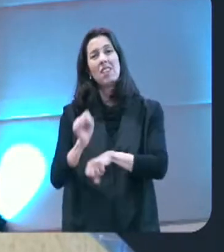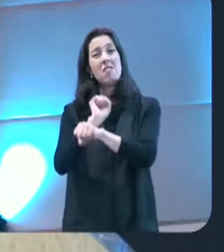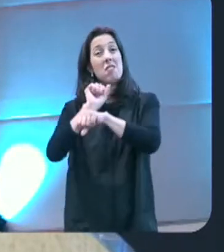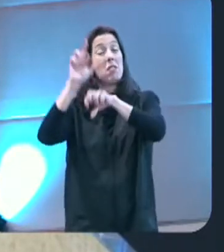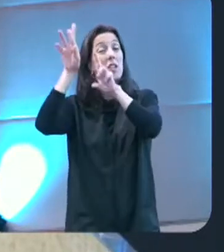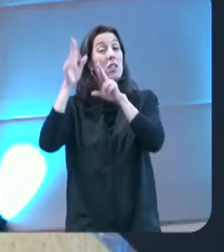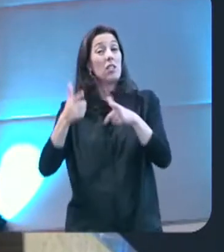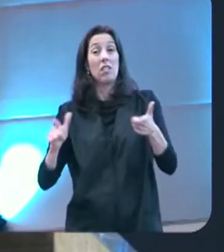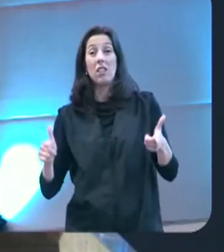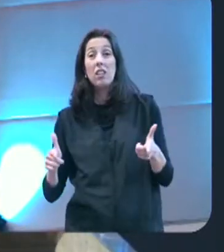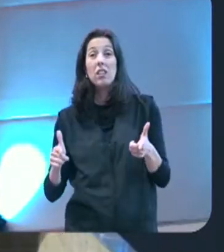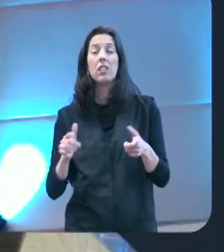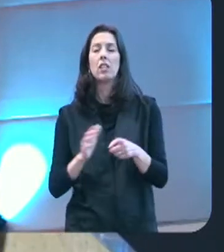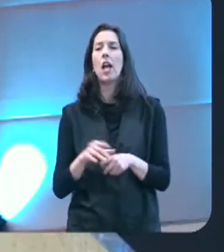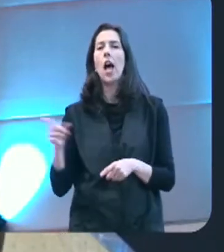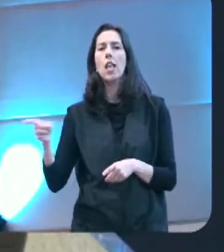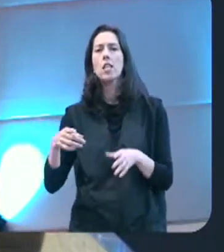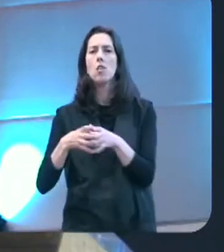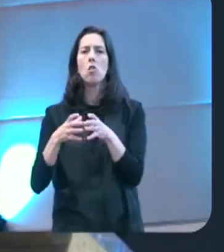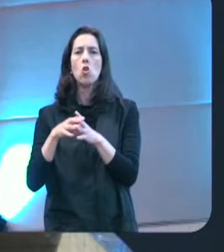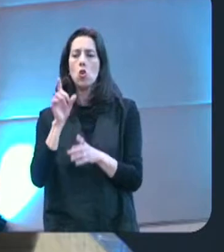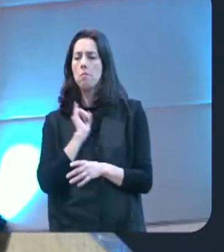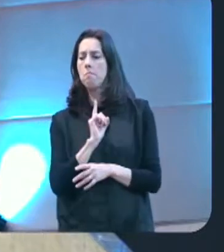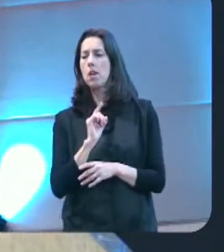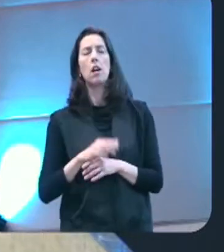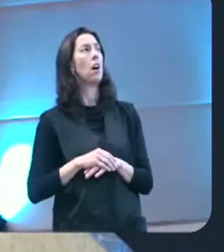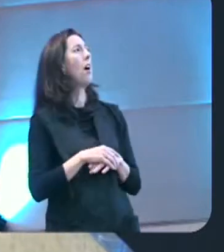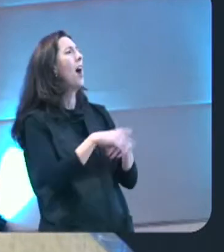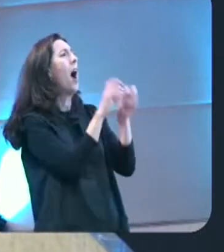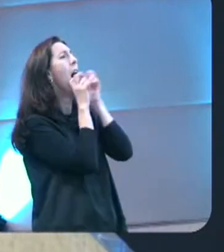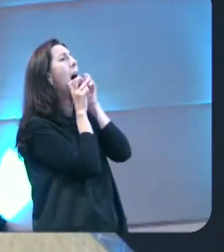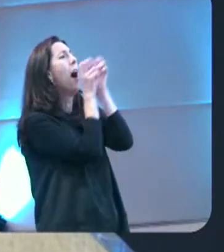esperança. E pediram a Jesus, então, ajuda.